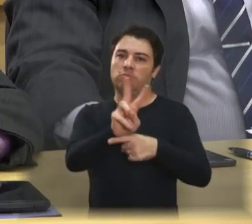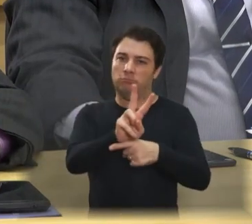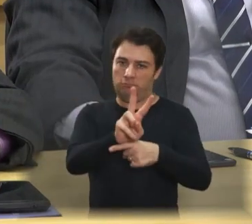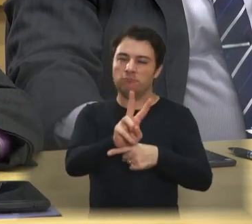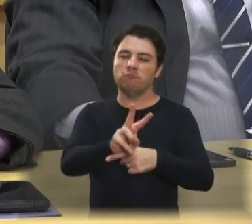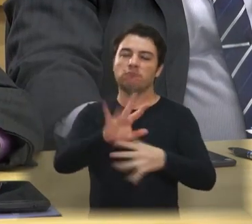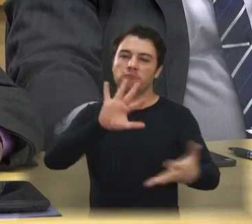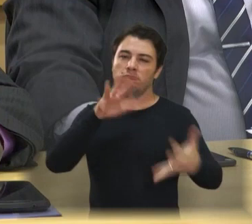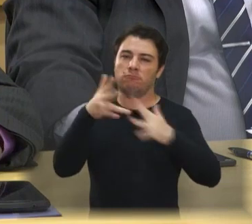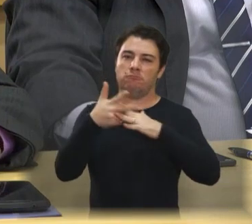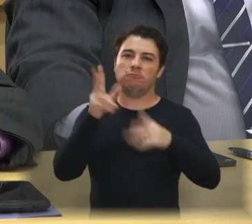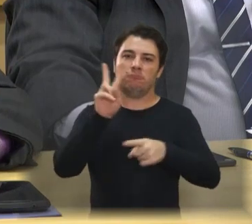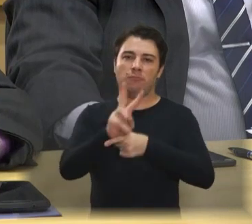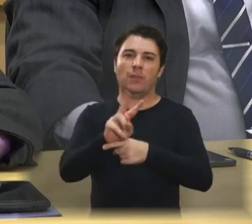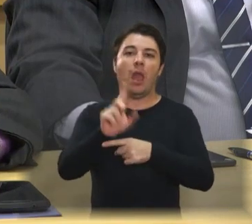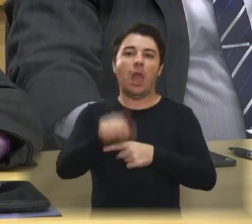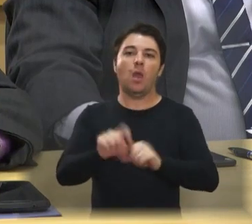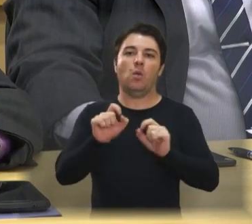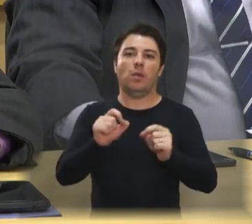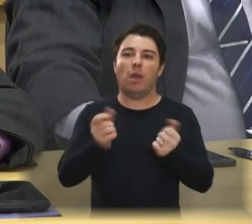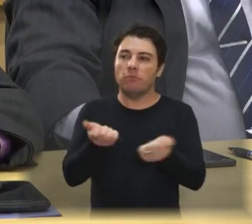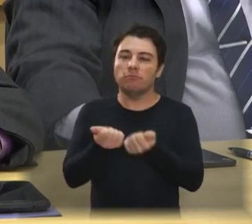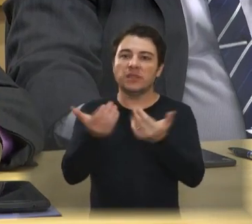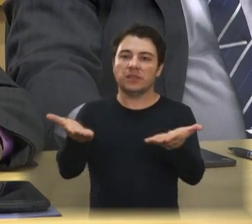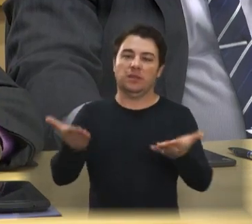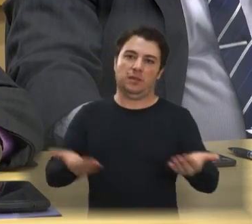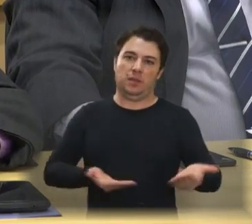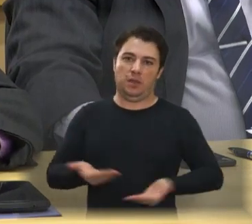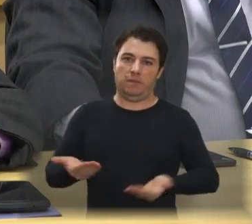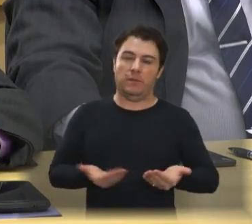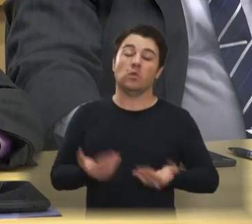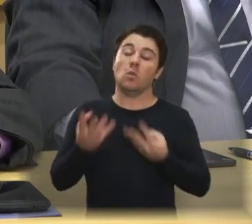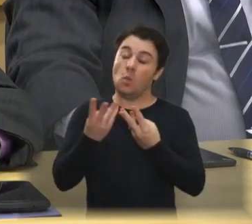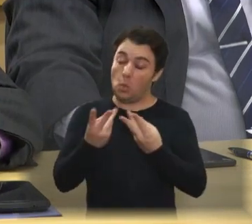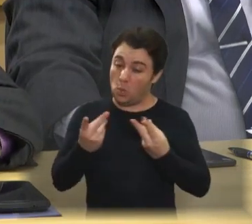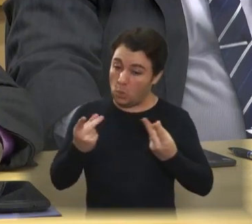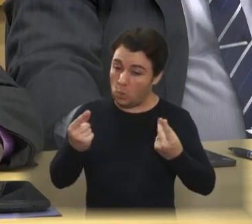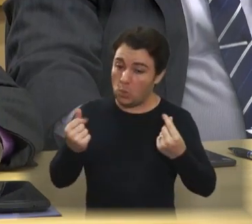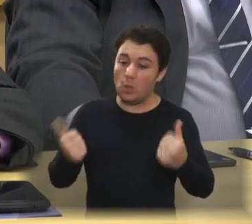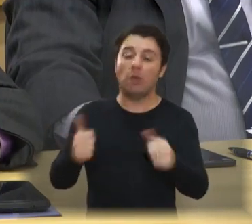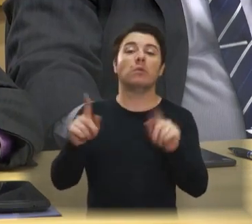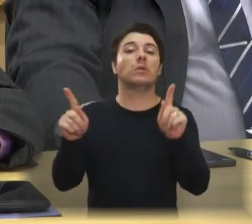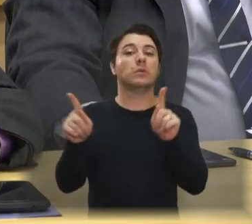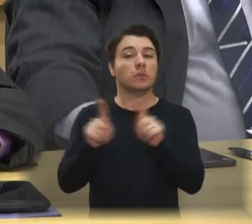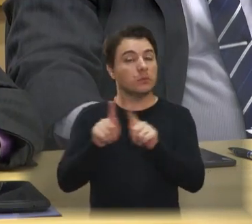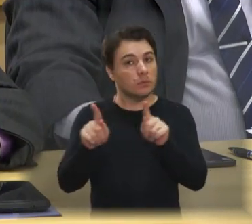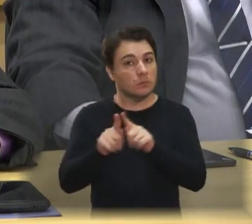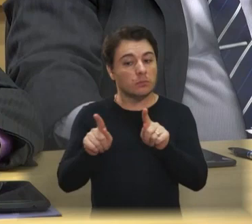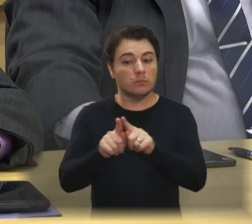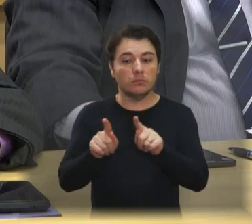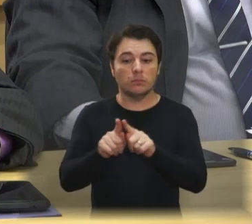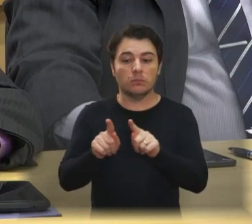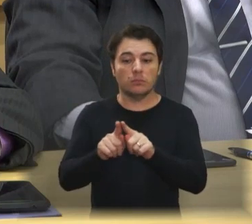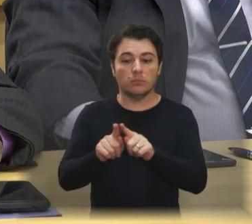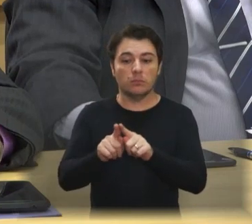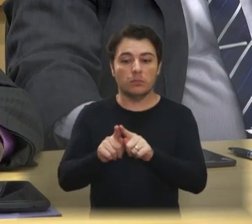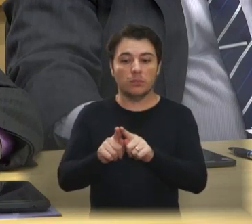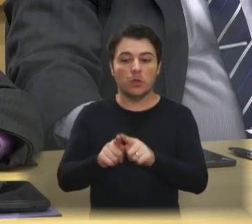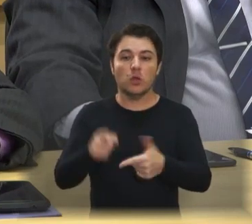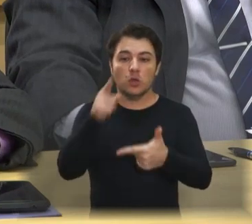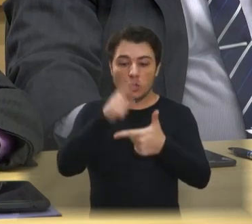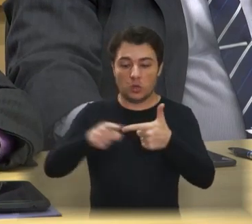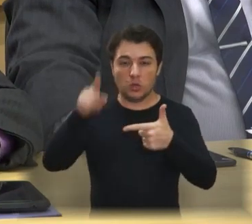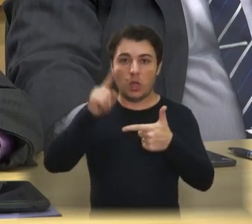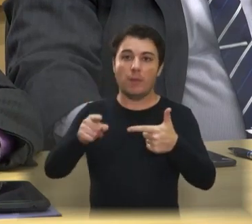direito e da Cidadania é sempre a prestação de um serviço com qualidade né E principalmente essa essa